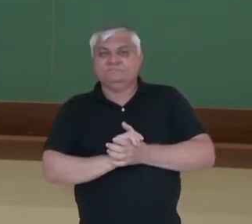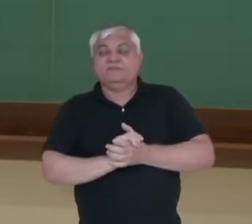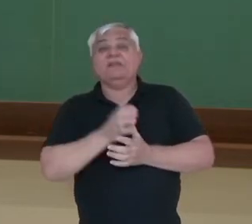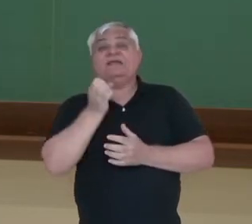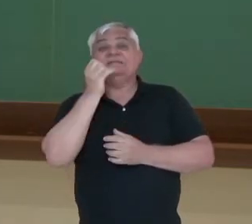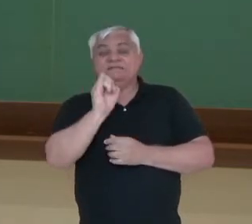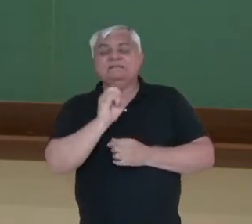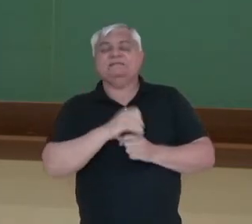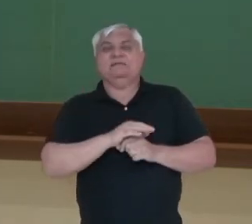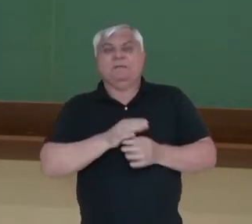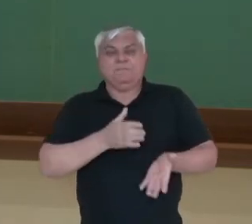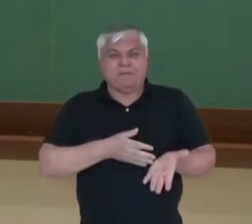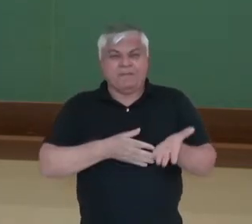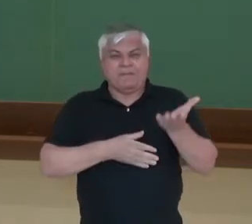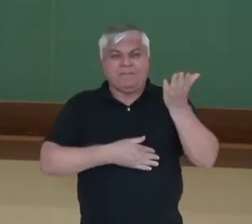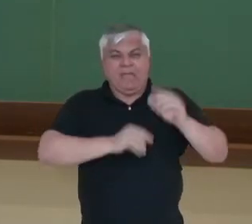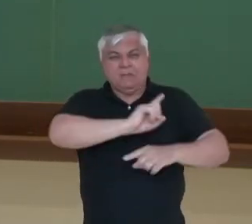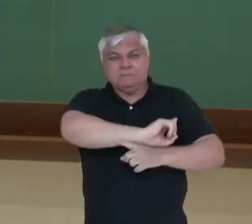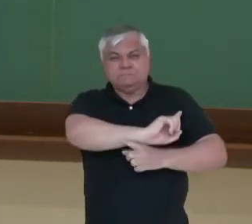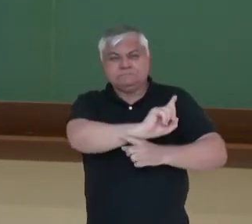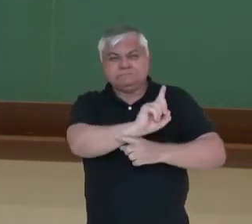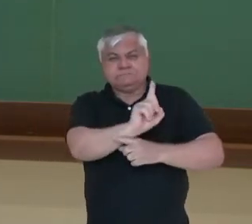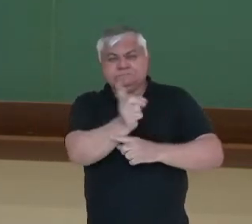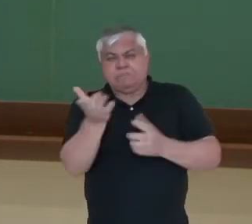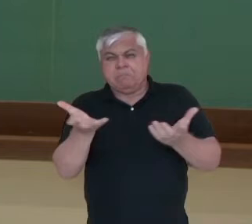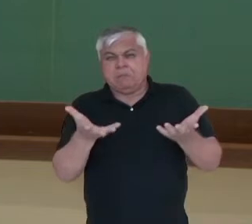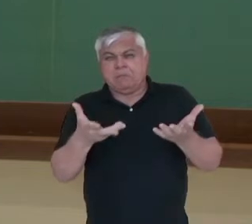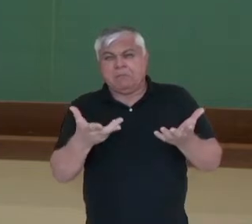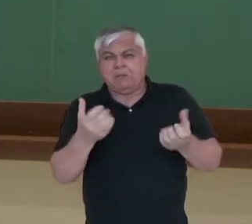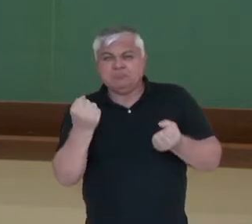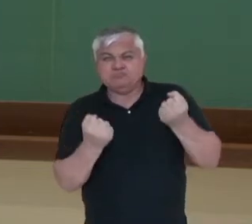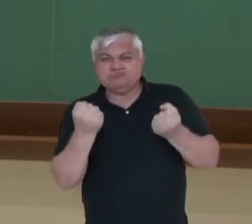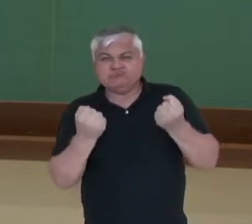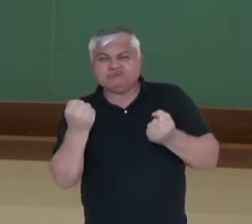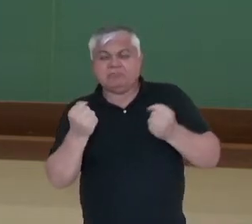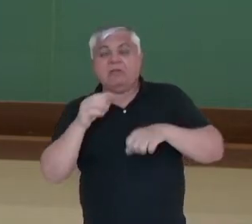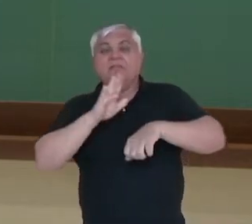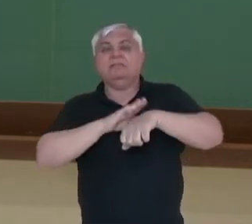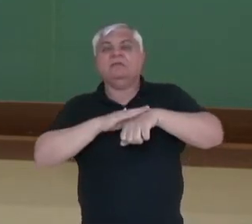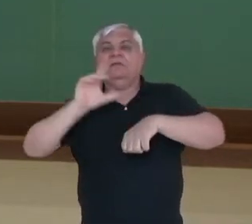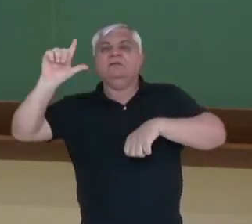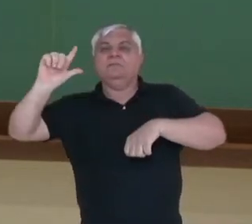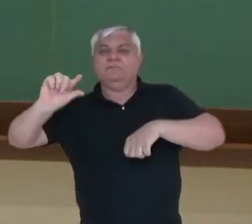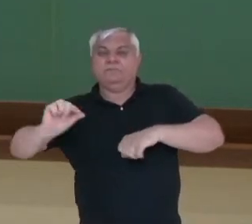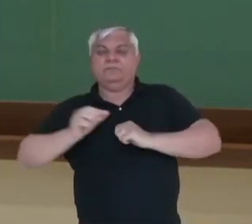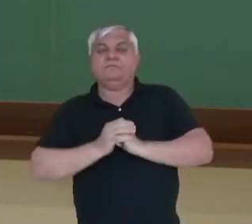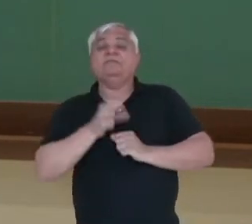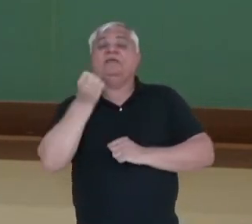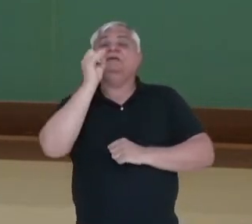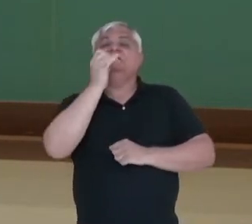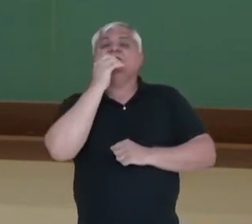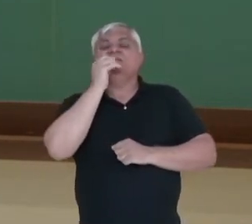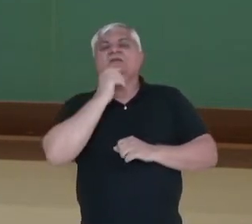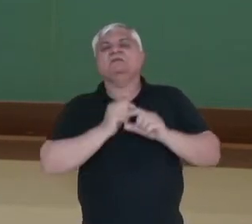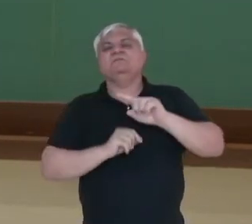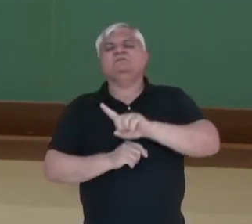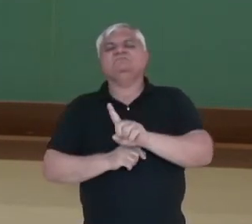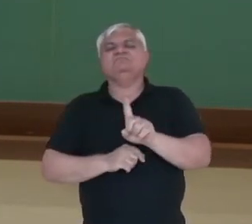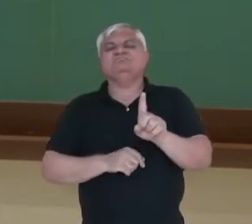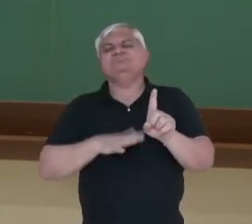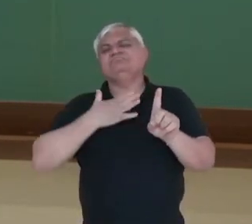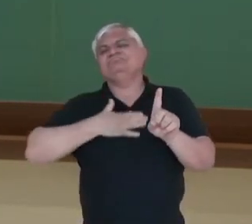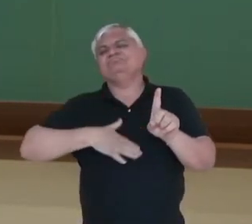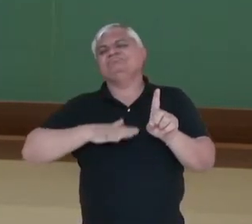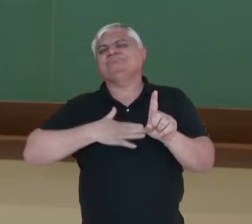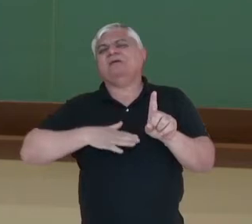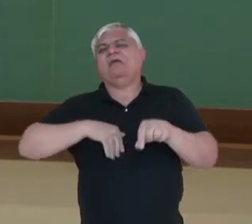se eu aumentar a velocidade, o tempo diminui. E se eu diminuir a velocidade, o tempo aumenta. Então,